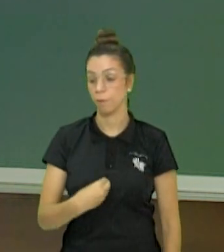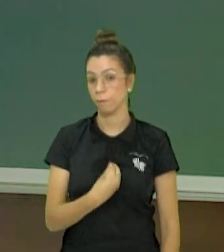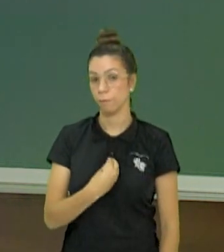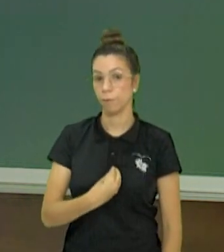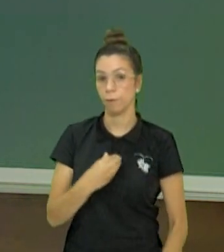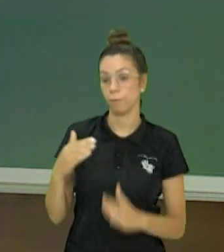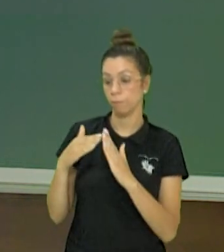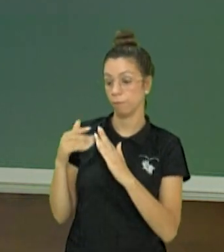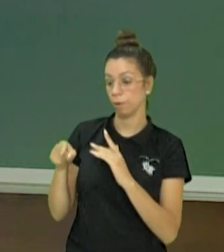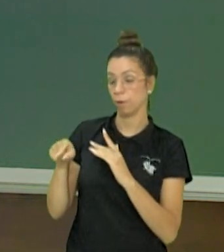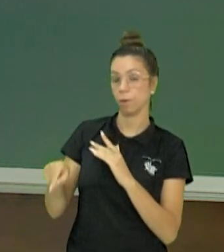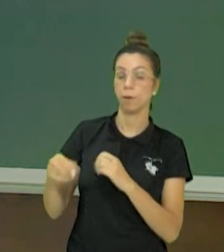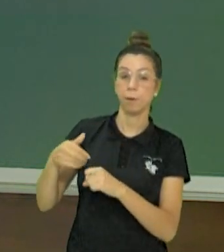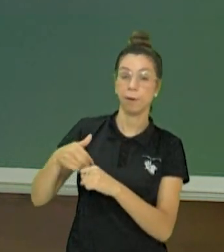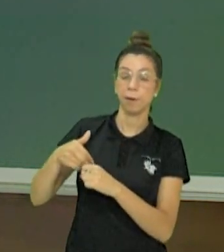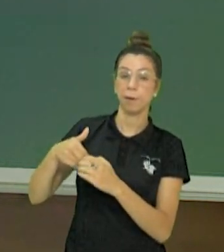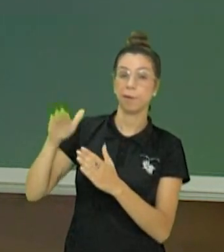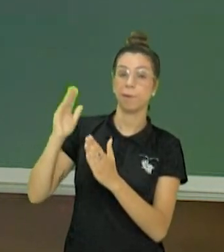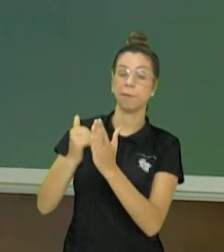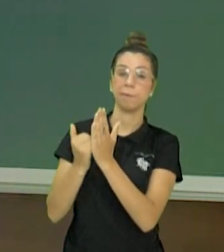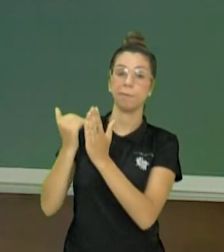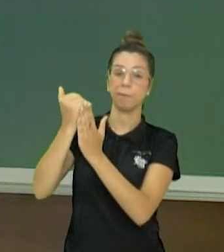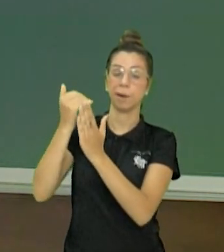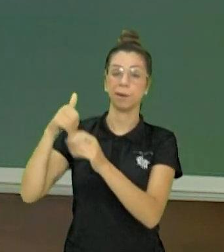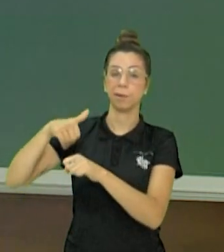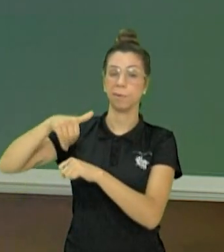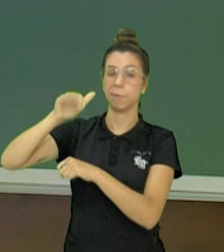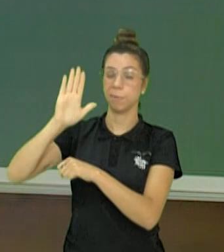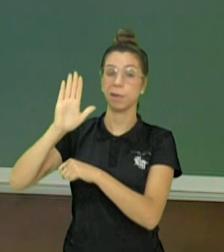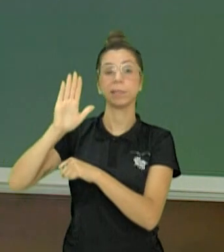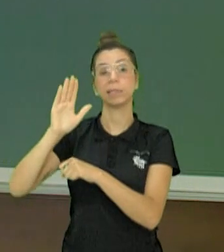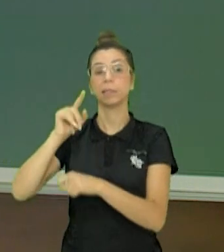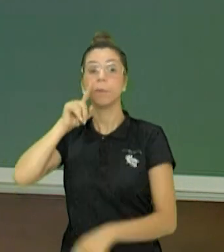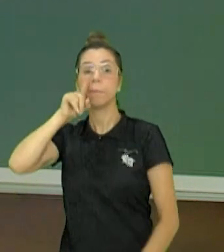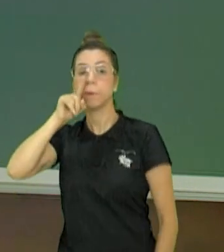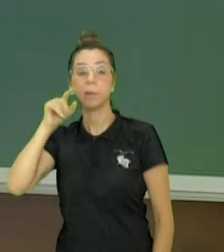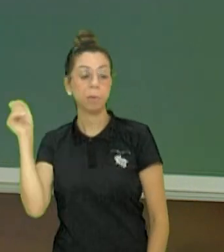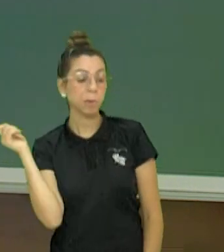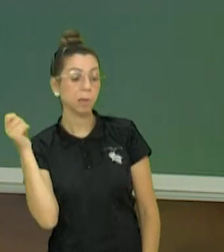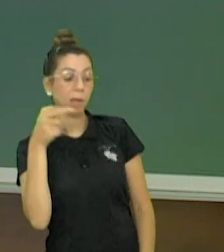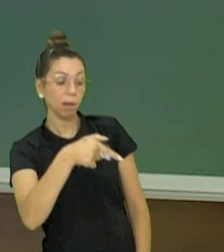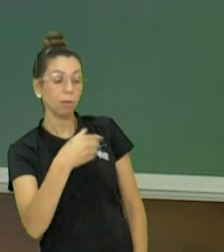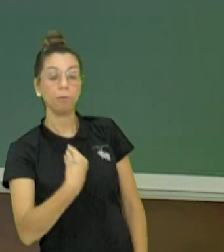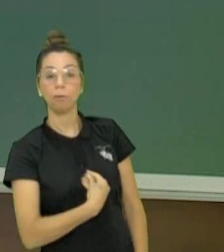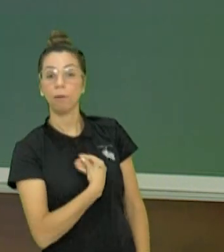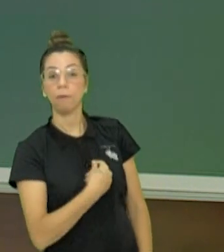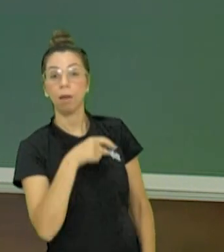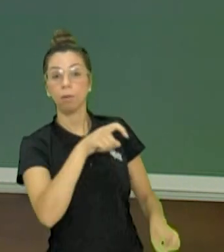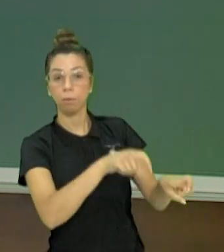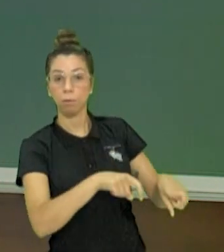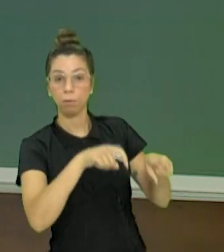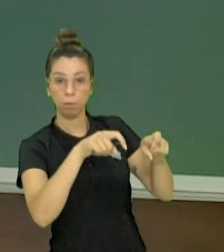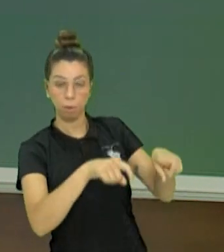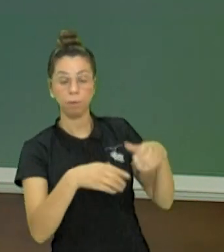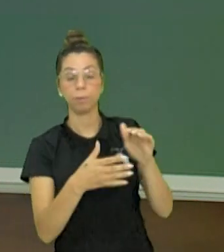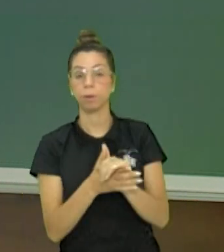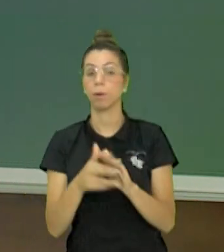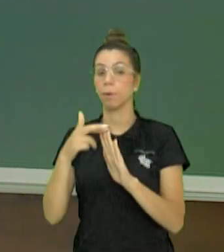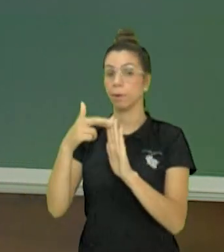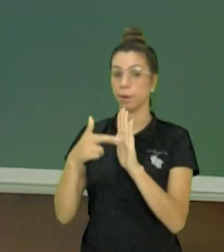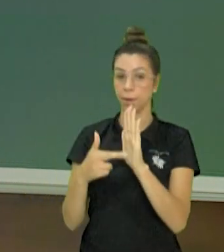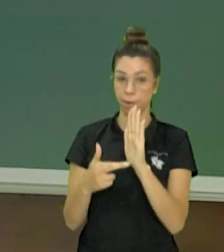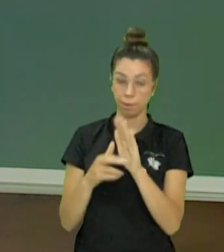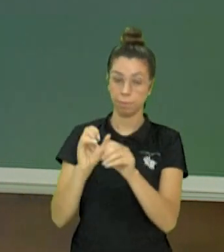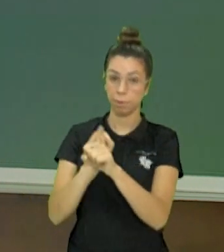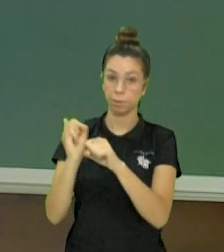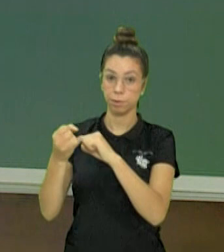é mais perigoso que morar no campo. Então, essa é a regra para adjetivos longos,